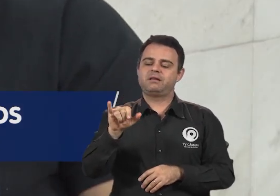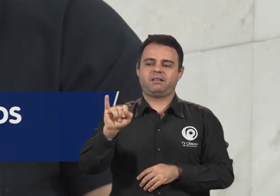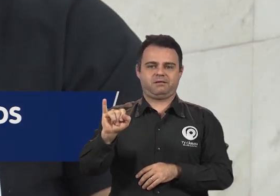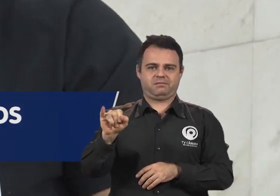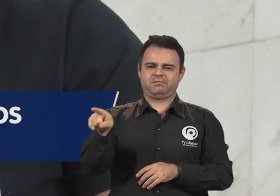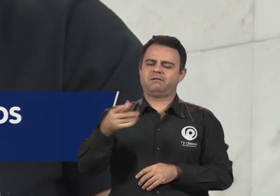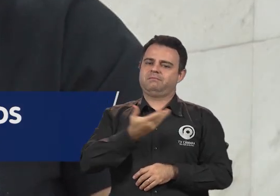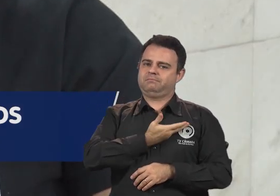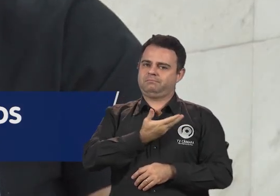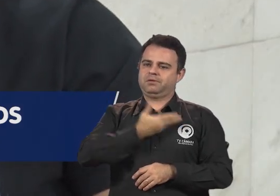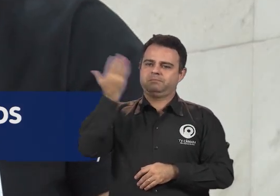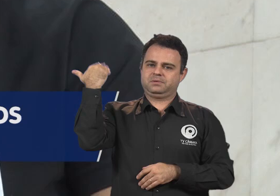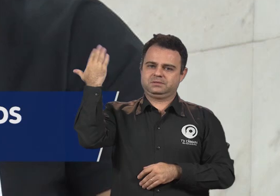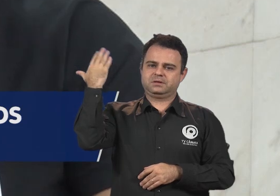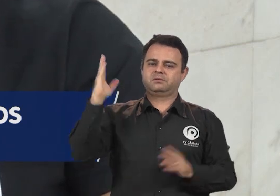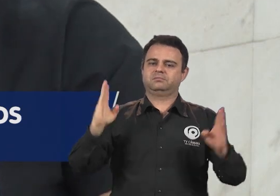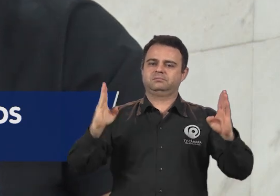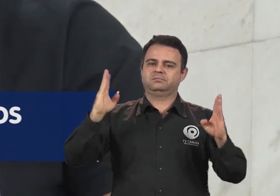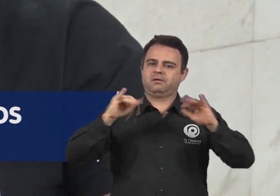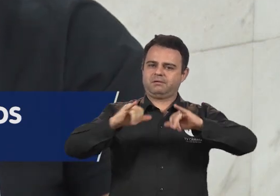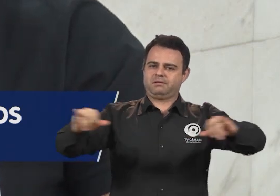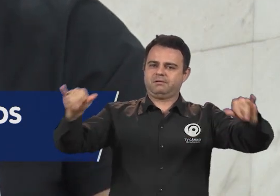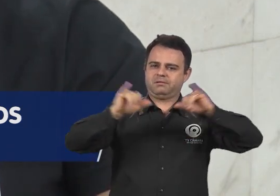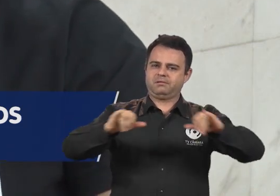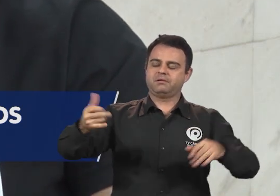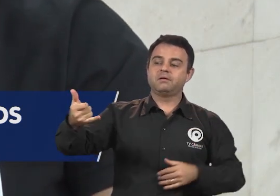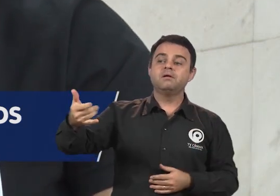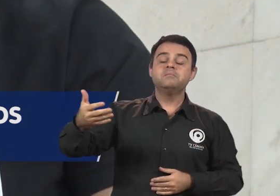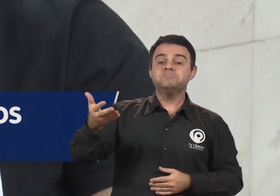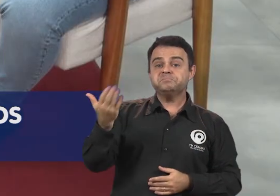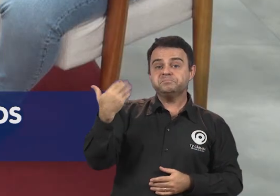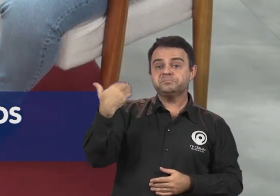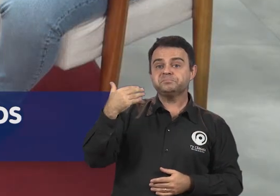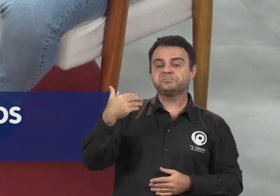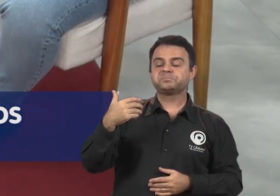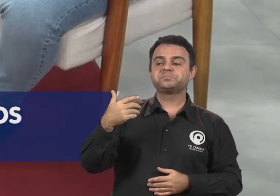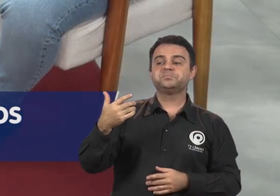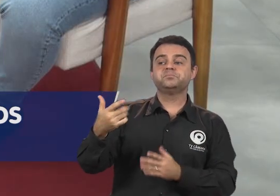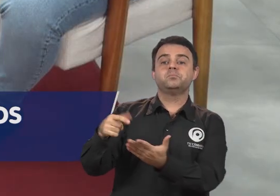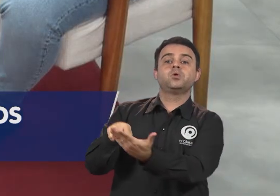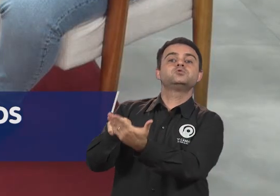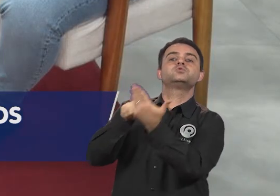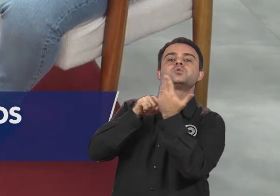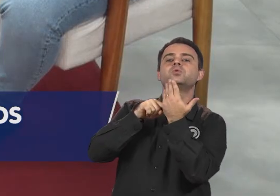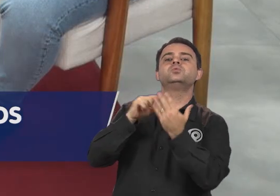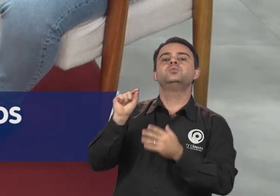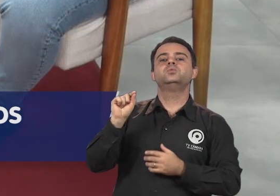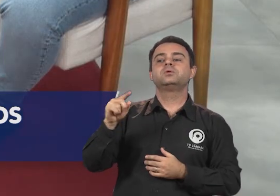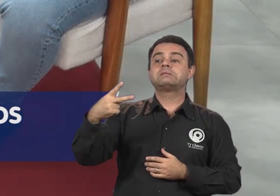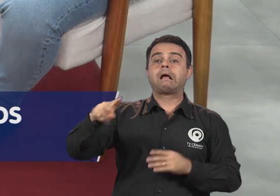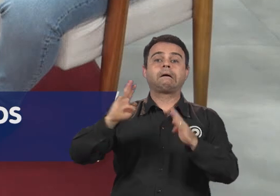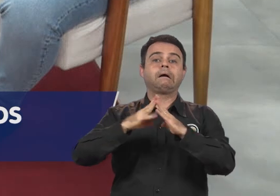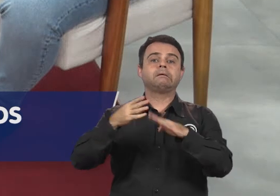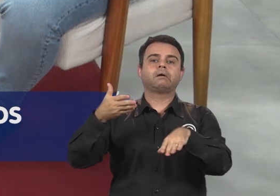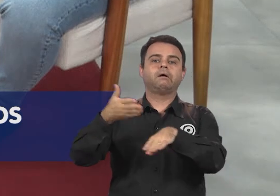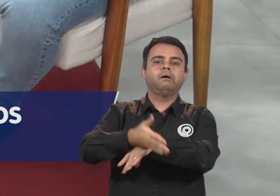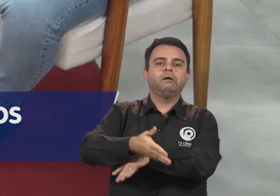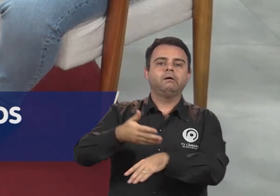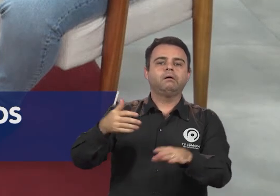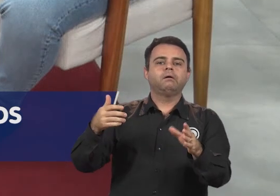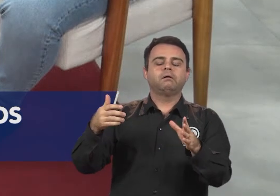que na época da campanha me chamou, me mostrou lá na casa dela. A casa dela foi assaltada 2 ou 3 vezes em 15